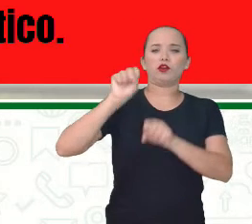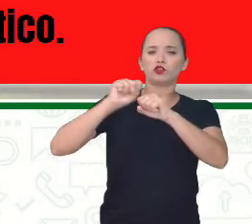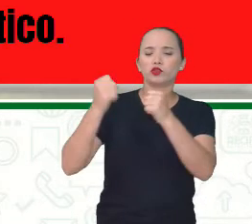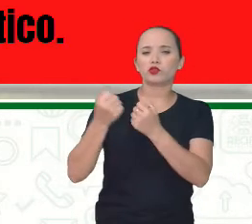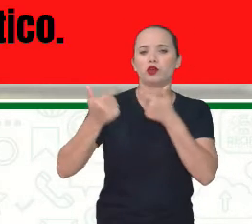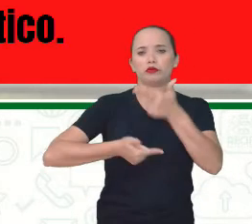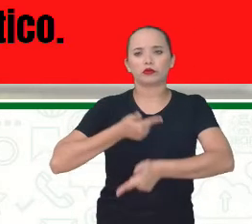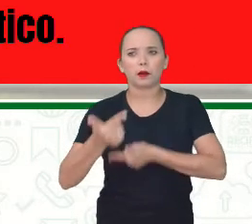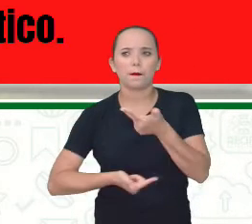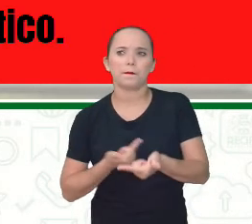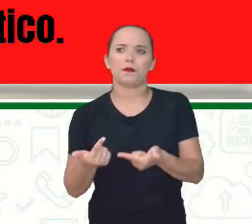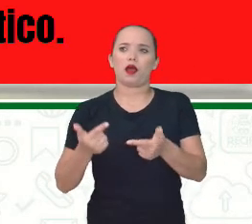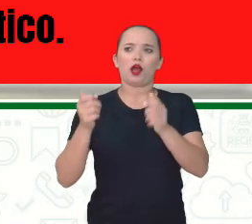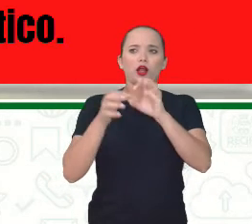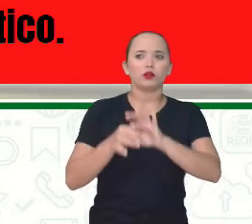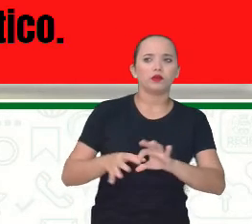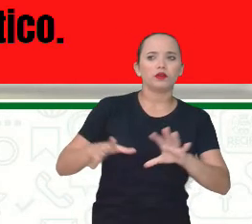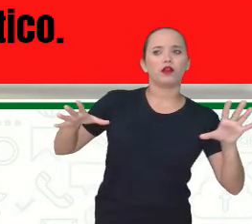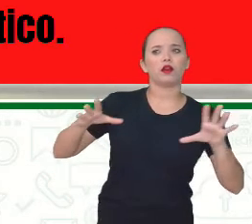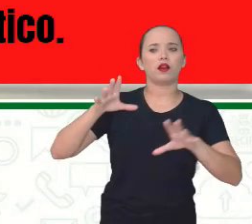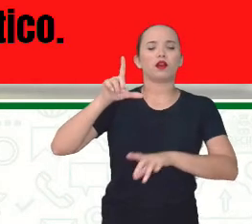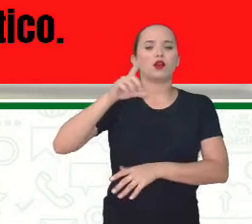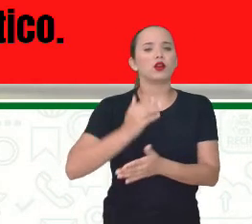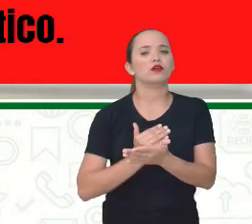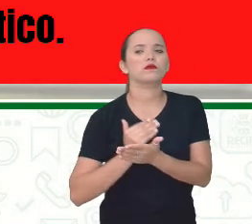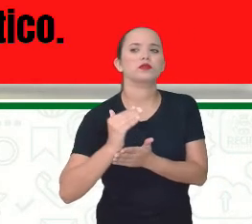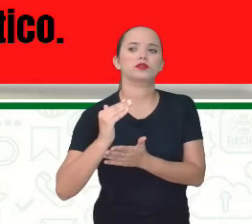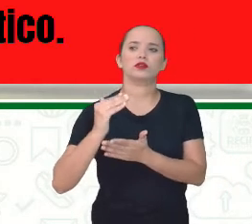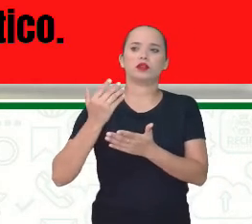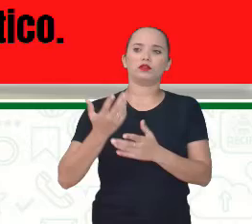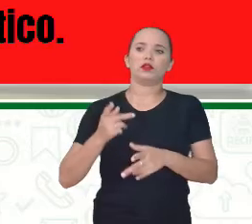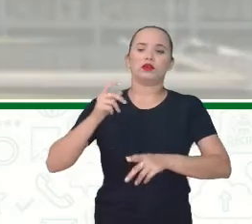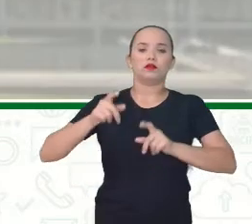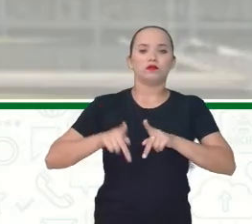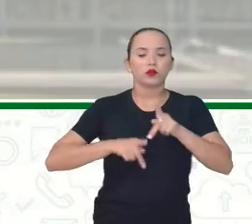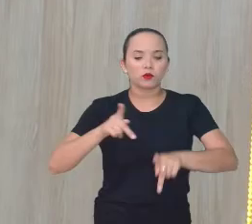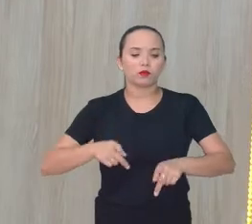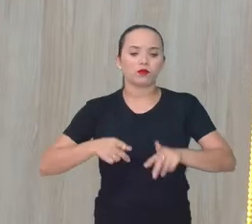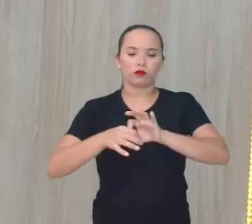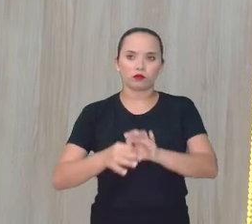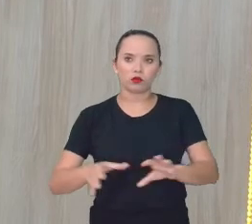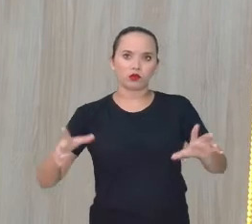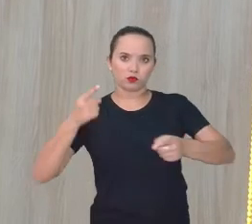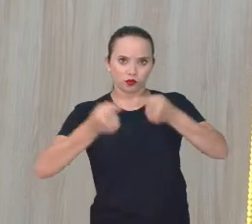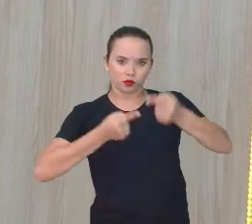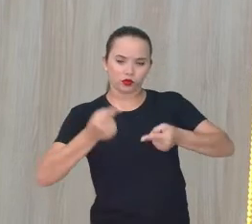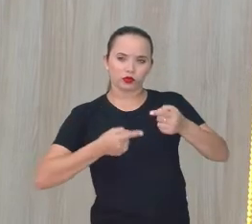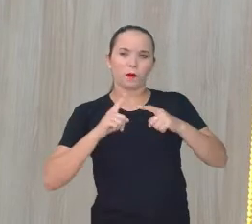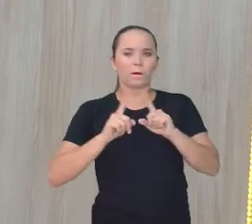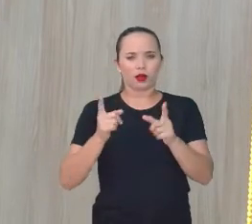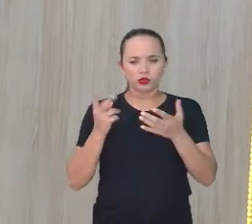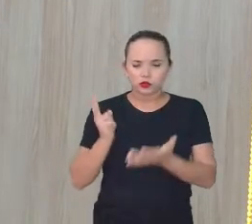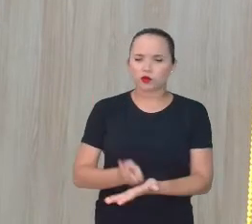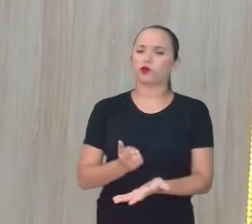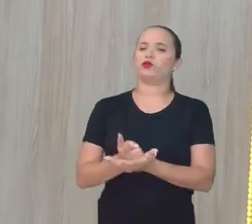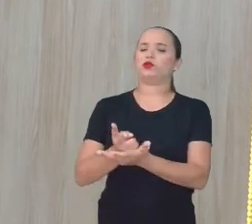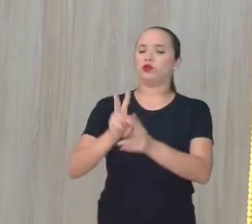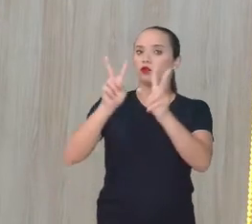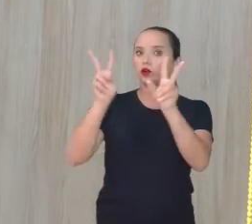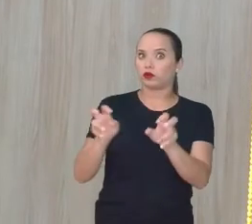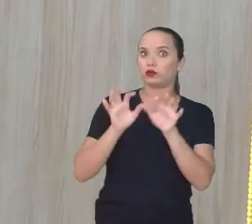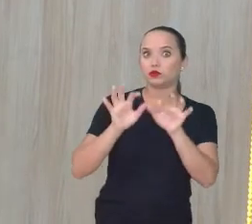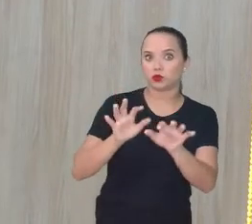iniciativa e o pluralismo político. Mas nós vamos continuar falando sobre isso. É preciso a gente entender, né,